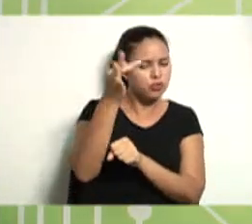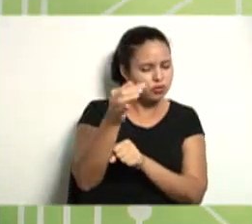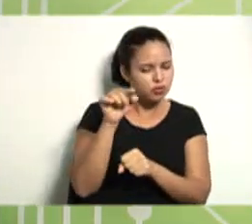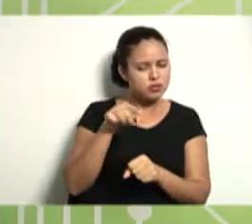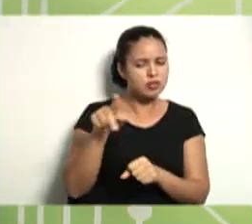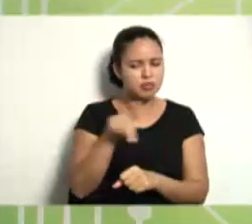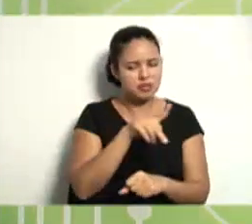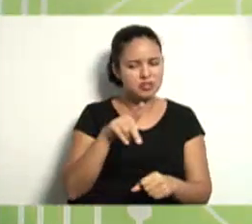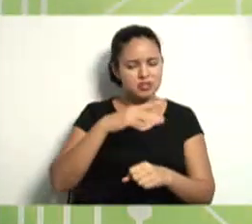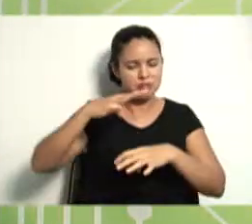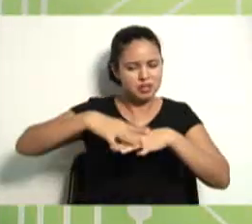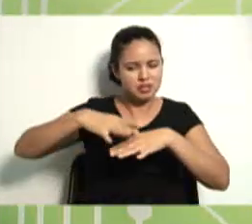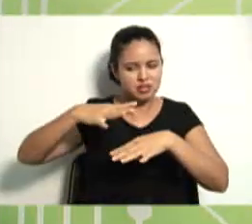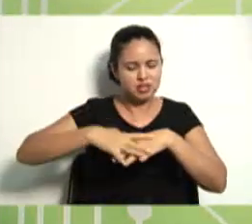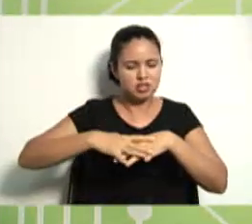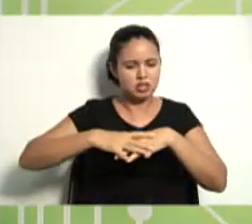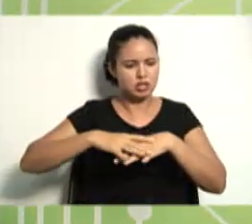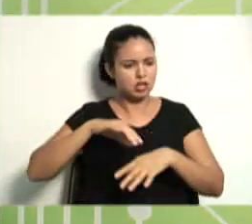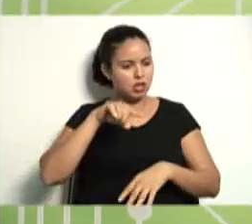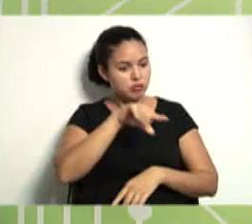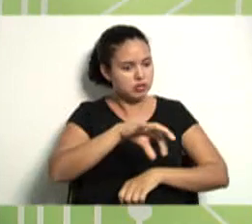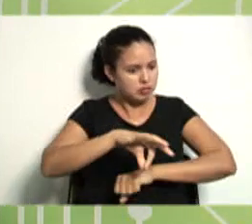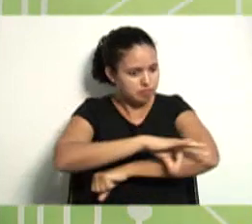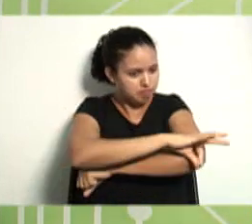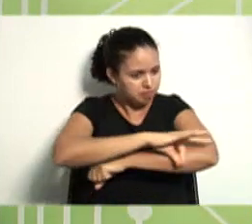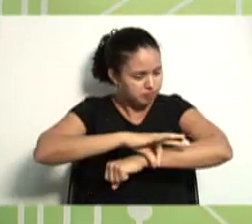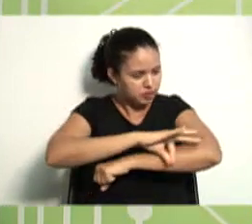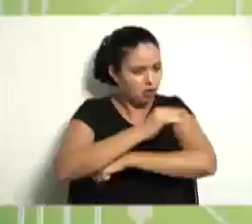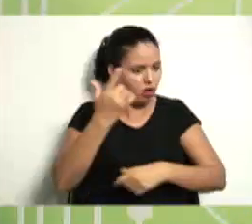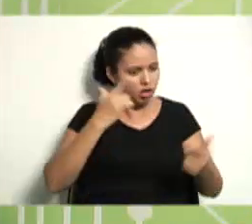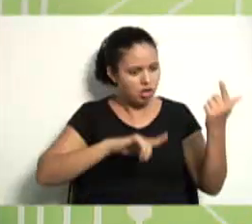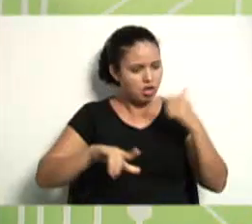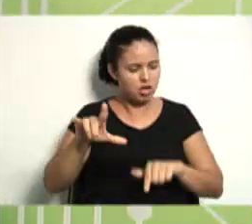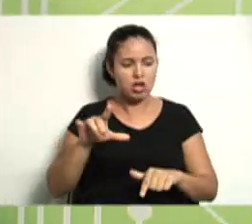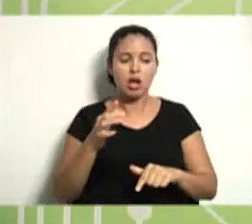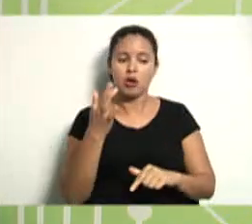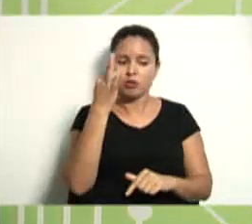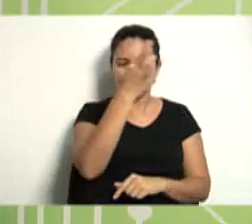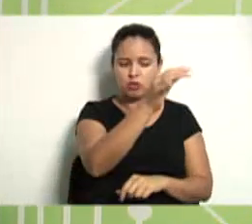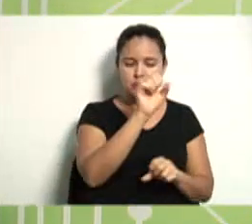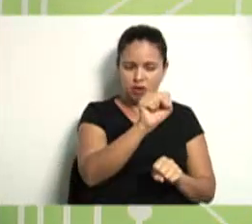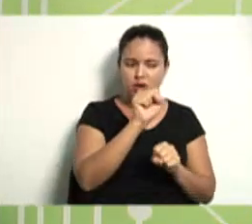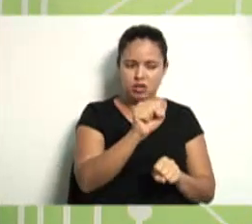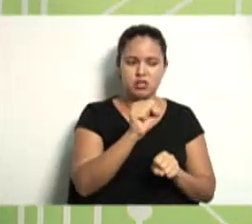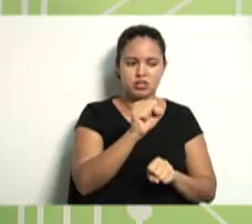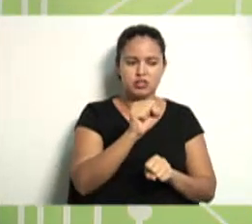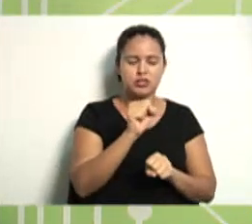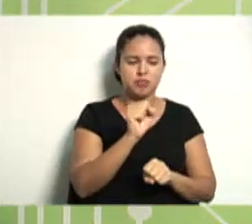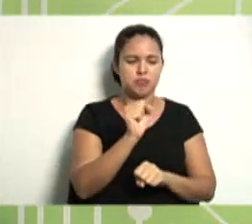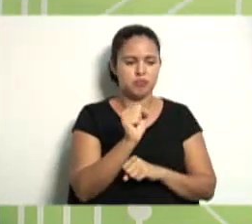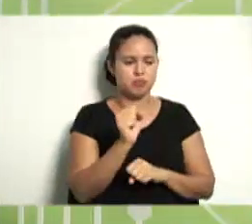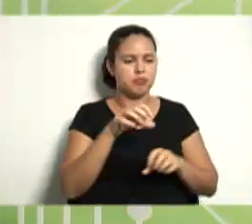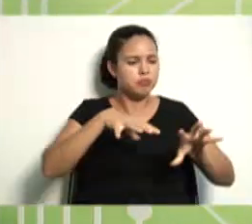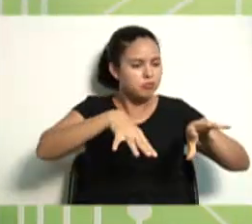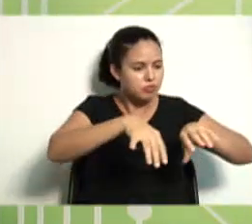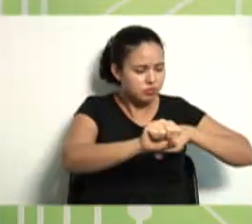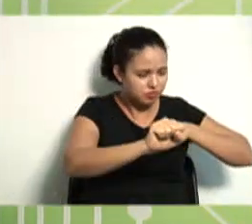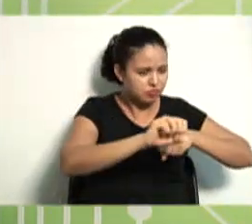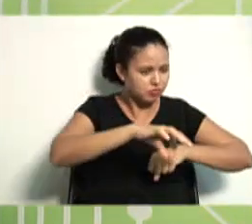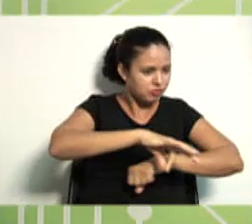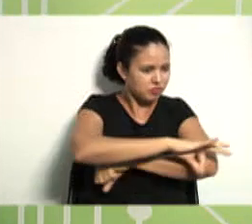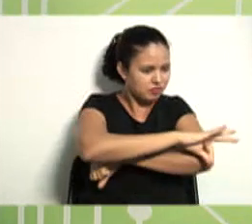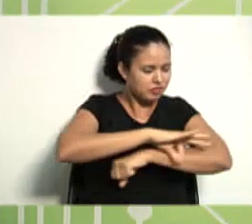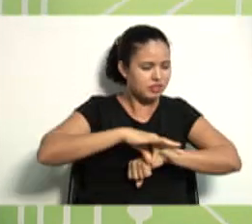ser engenheiro, você já faz associações profissionais com as aptidões das pessoas, com a qualidade que